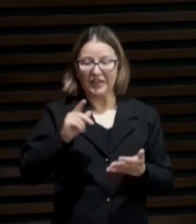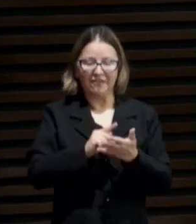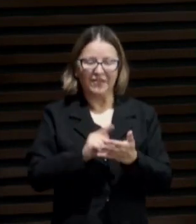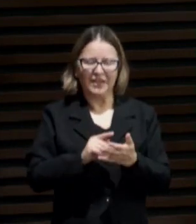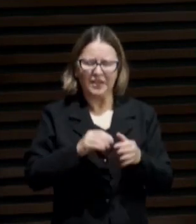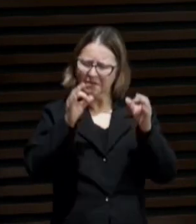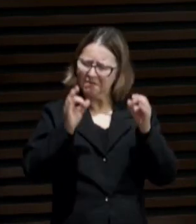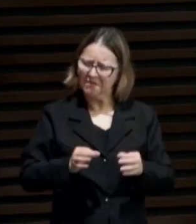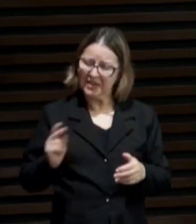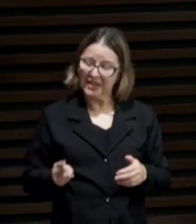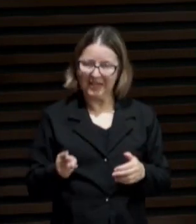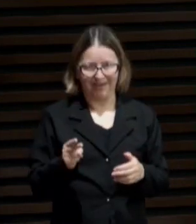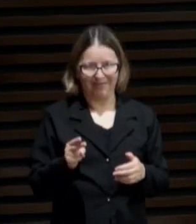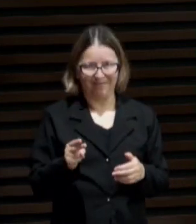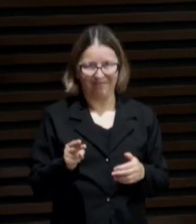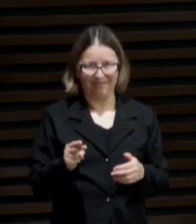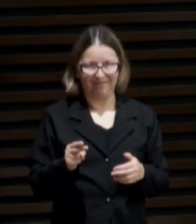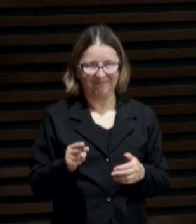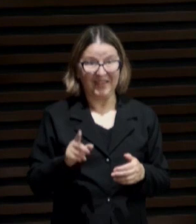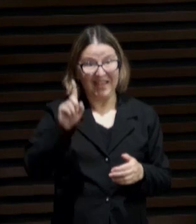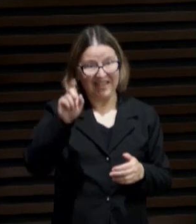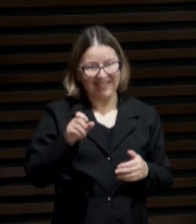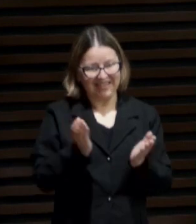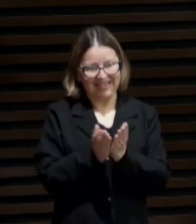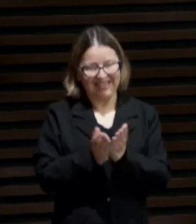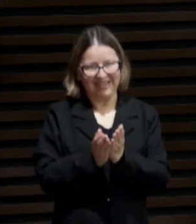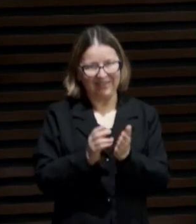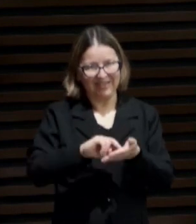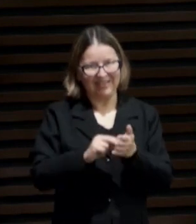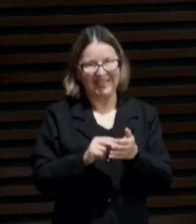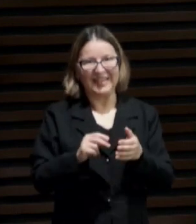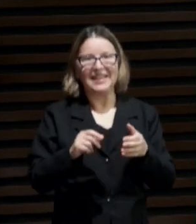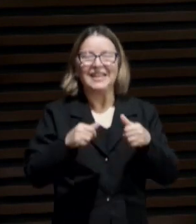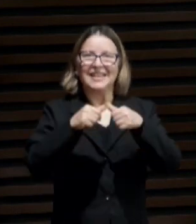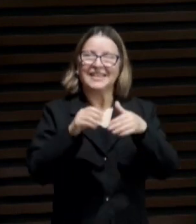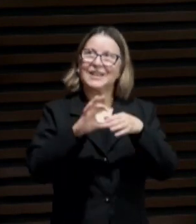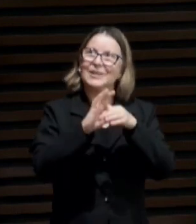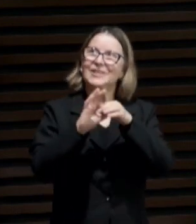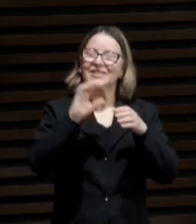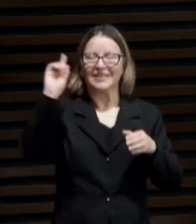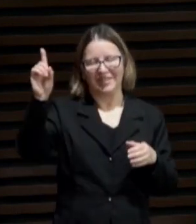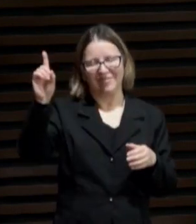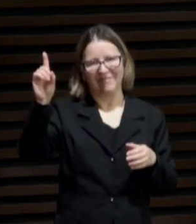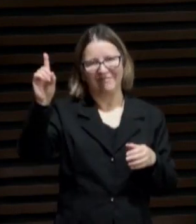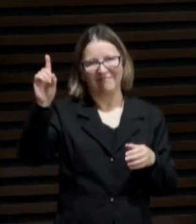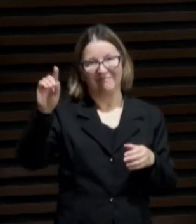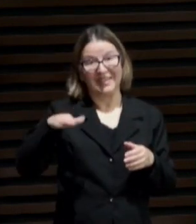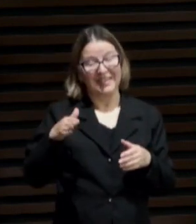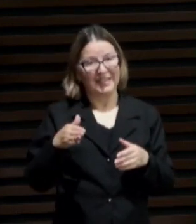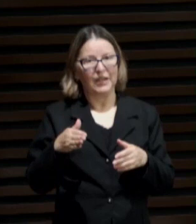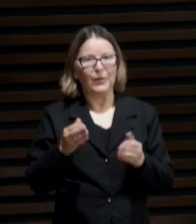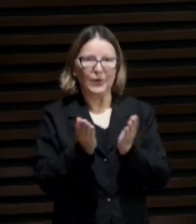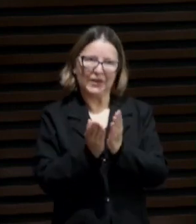e ser cristão significa estar em comunhão com Ele. Logo, o falar cristão deve ser